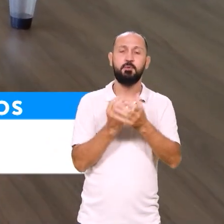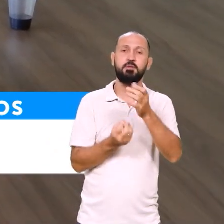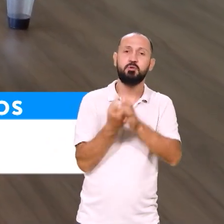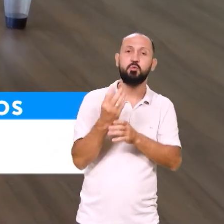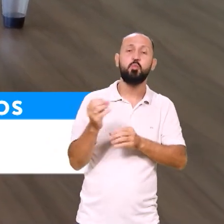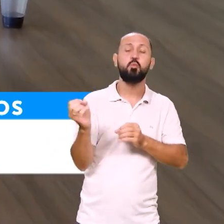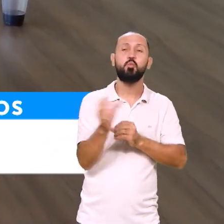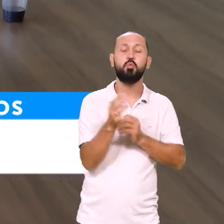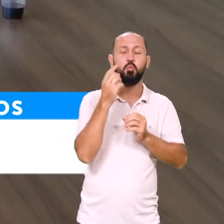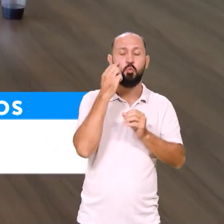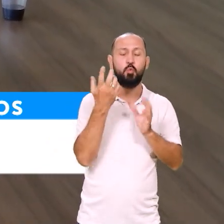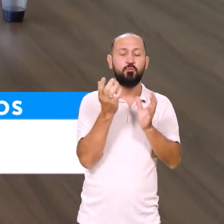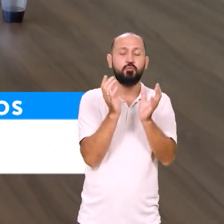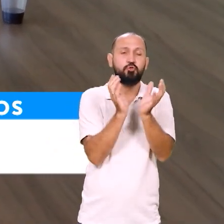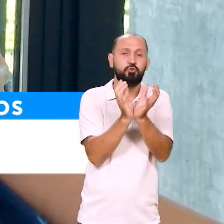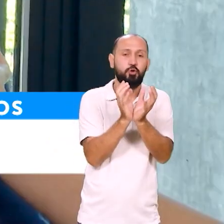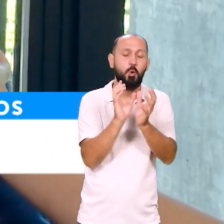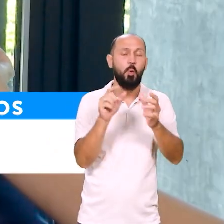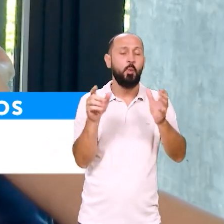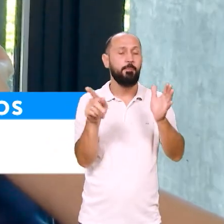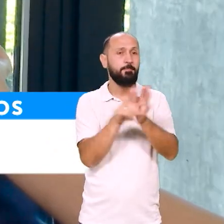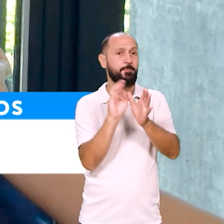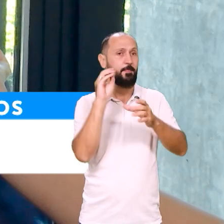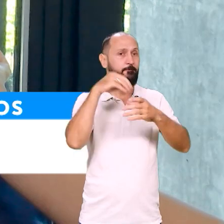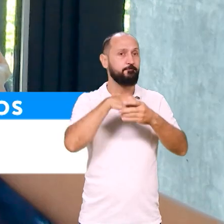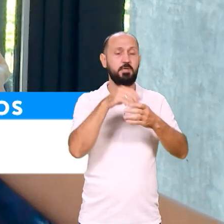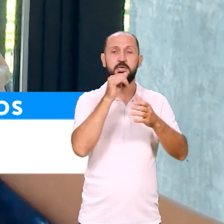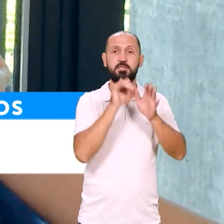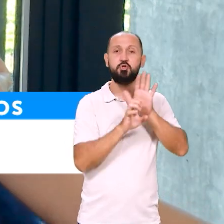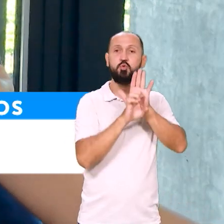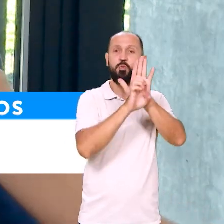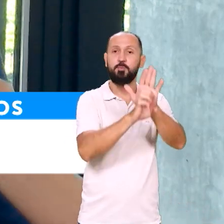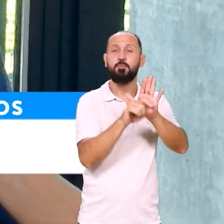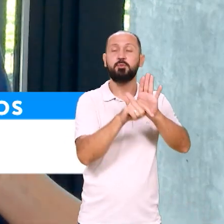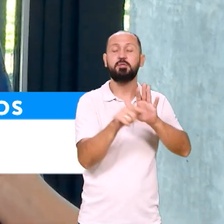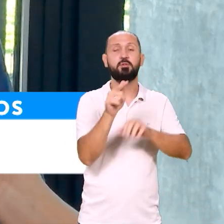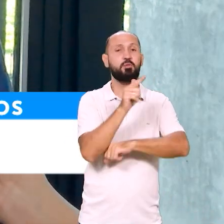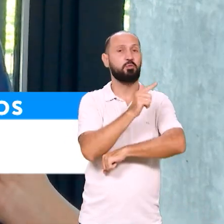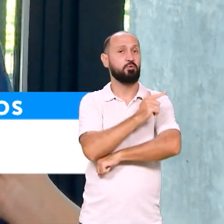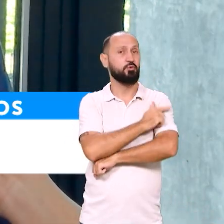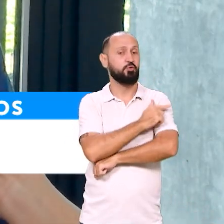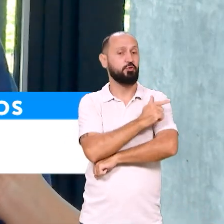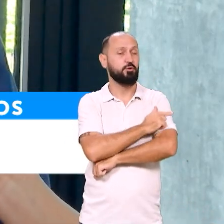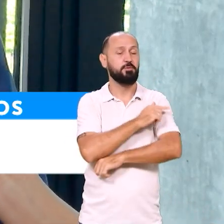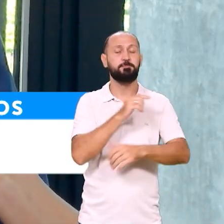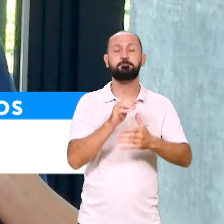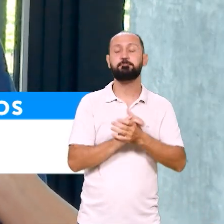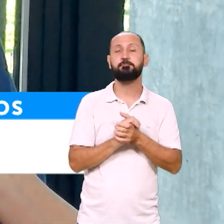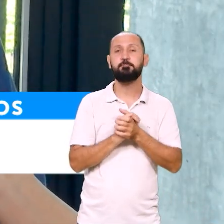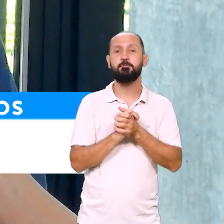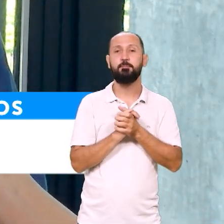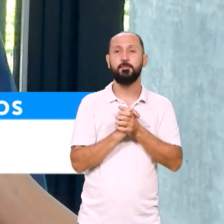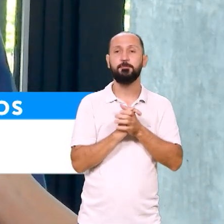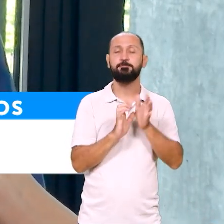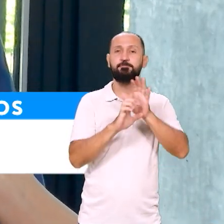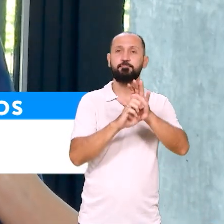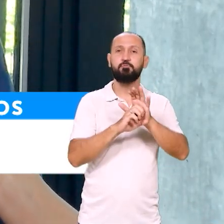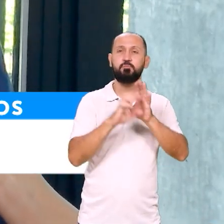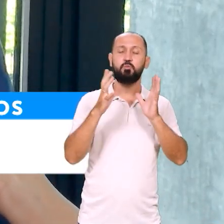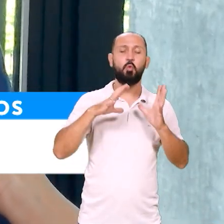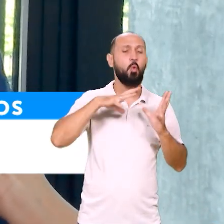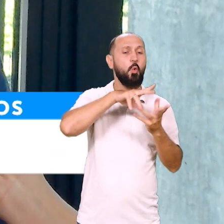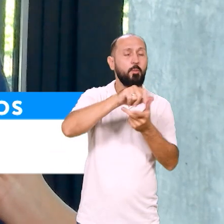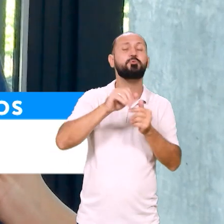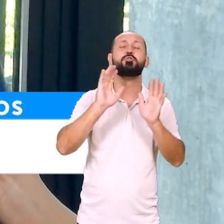Estamos criando essa nova modalidade, ela está centrada dentro de um padrão de gestão, um modelo de